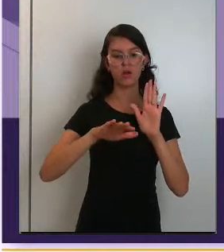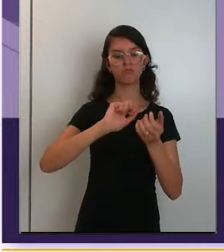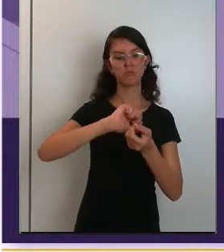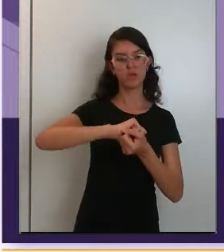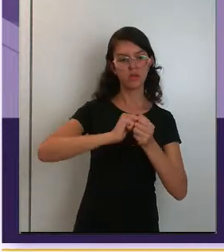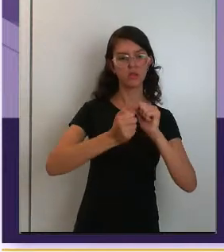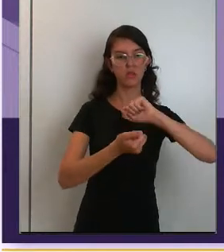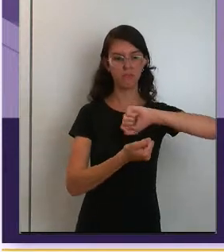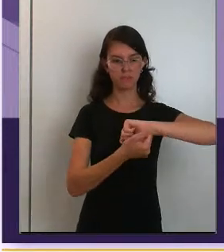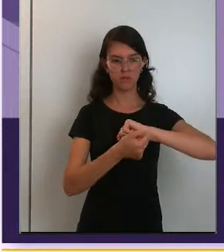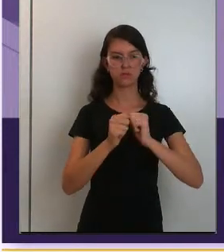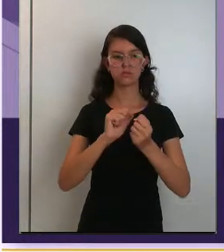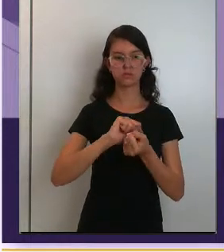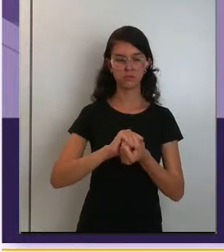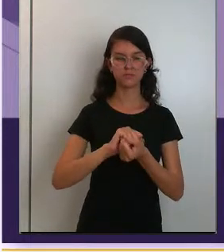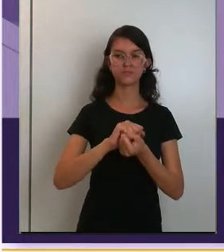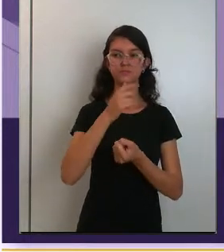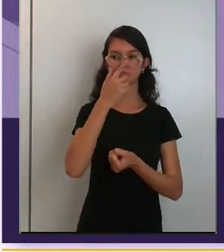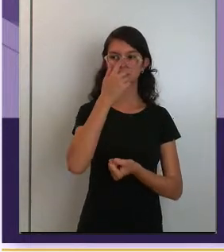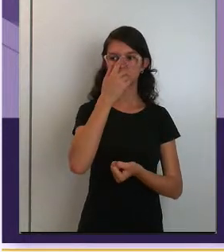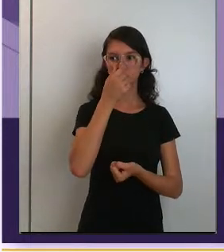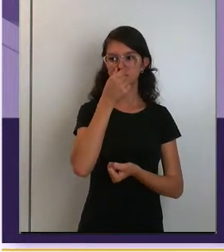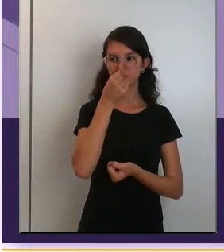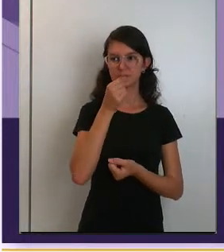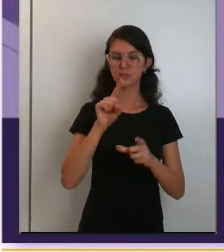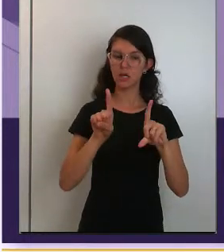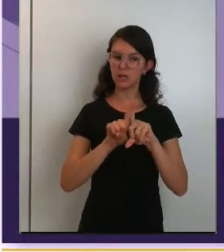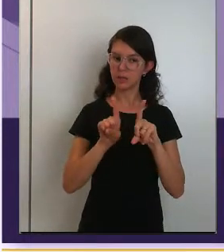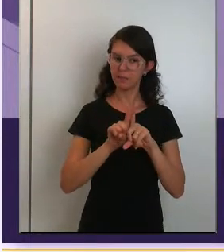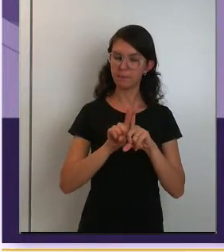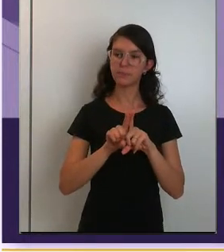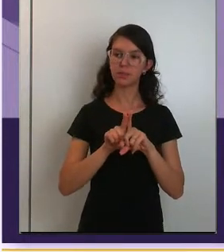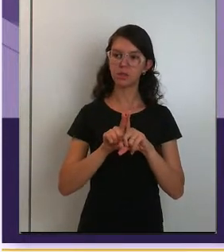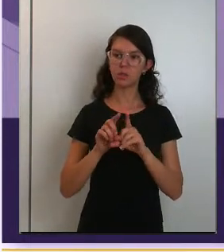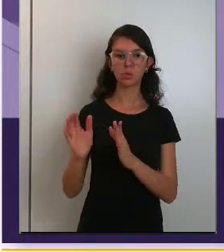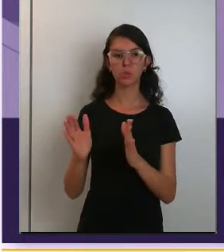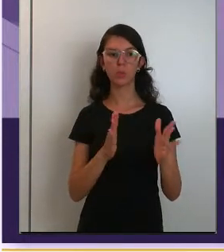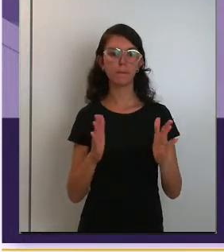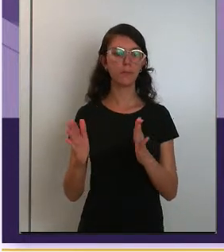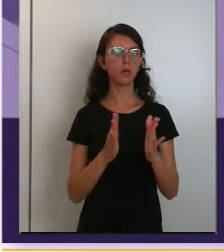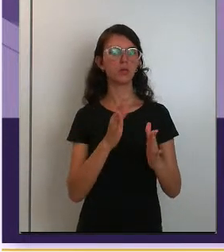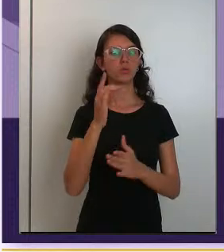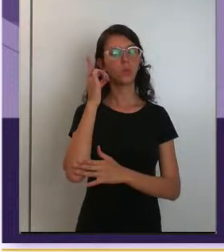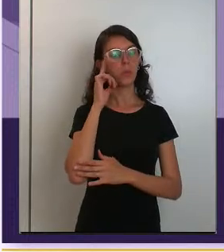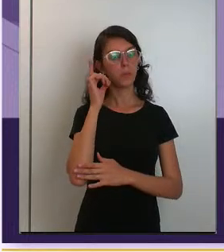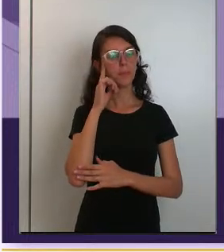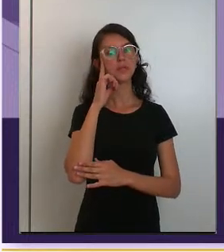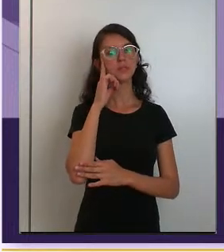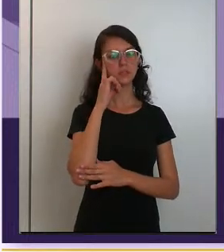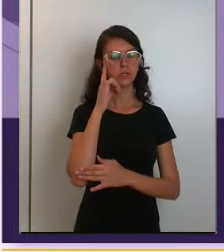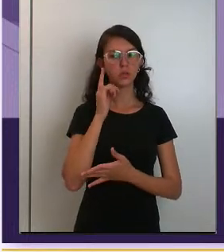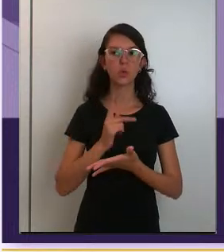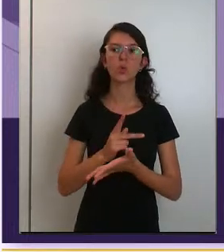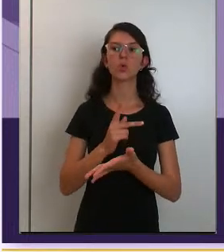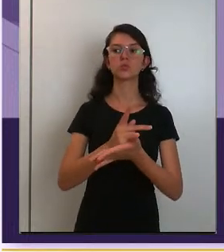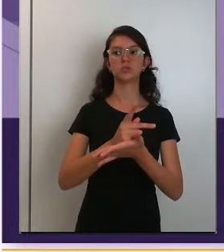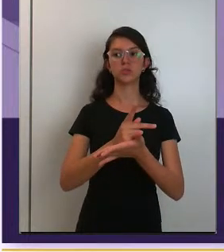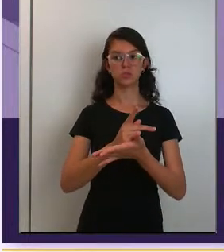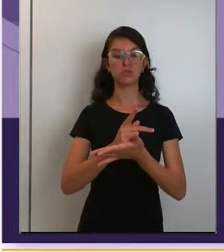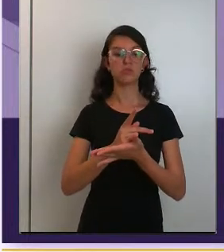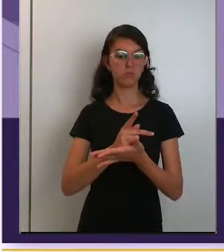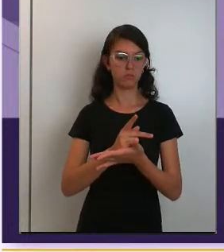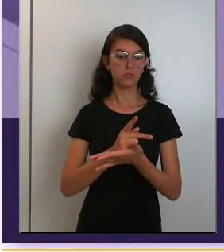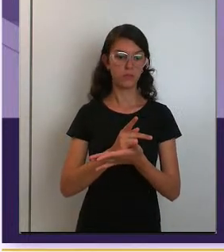flexibilização também desse período, pensando sempre em manter essa mão de obra, que é uma mão de obra que já